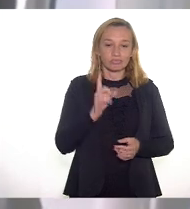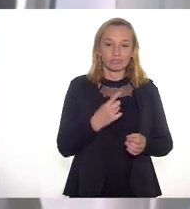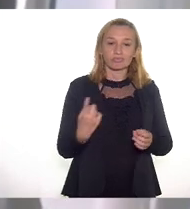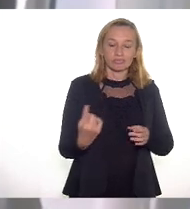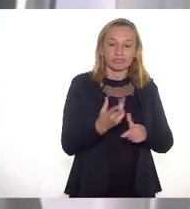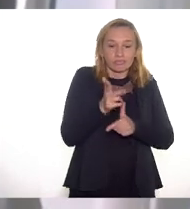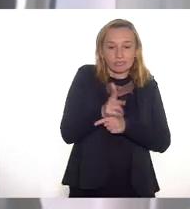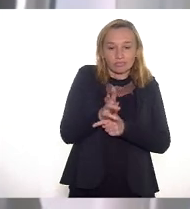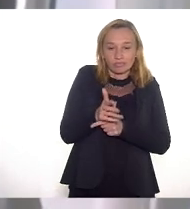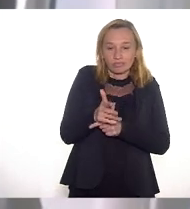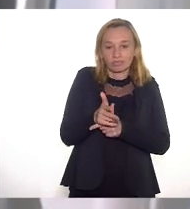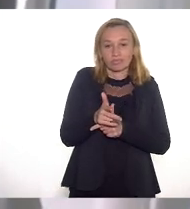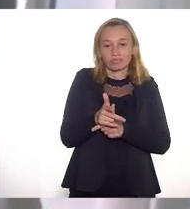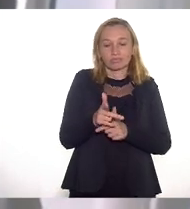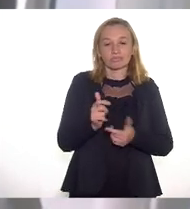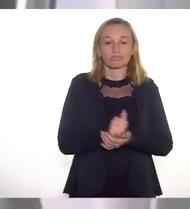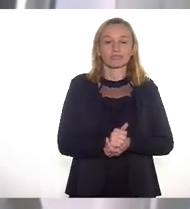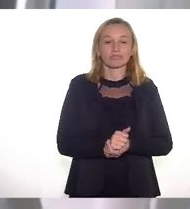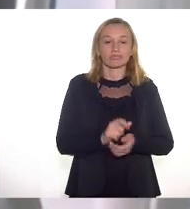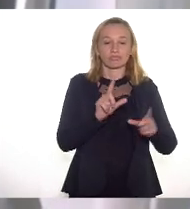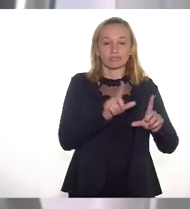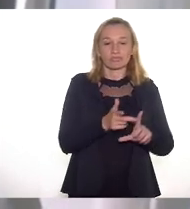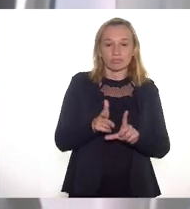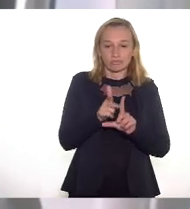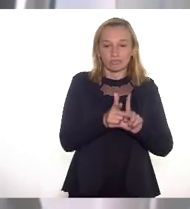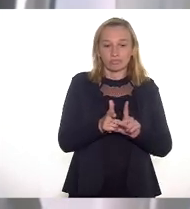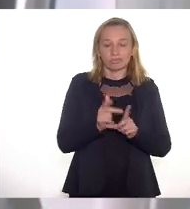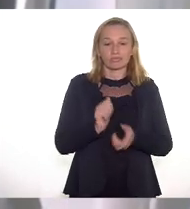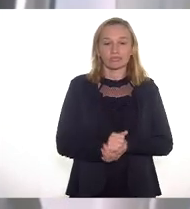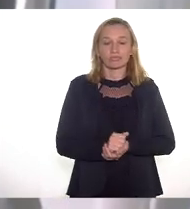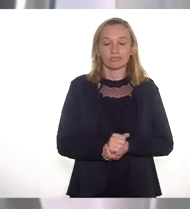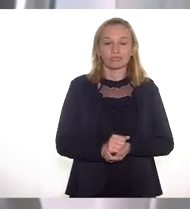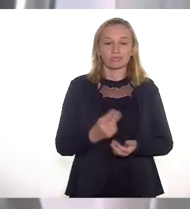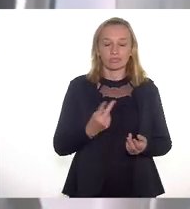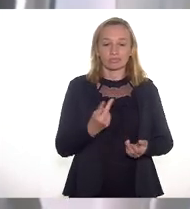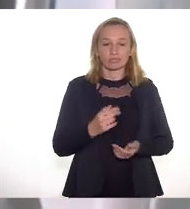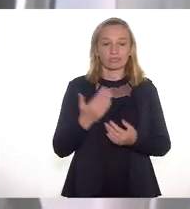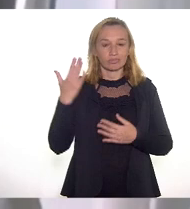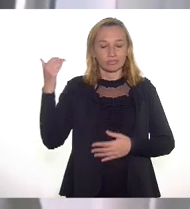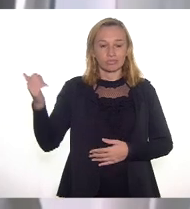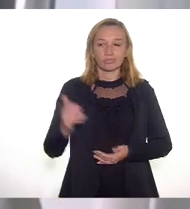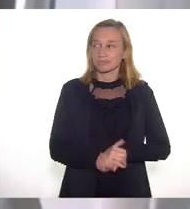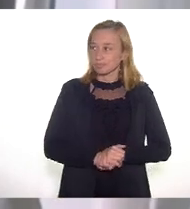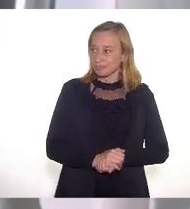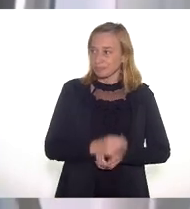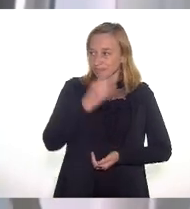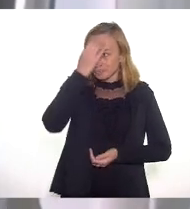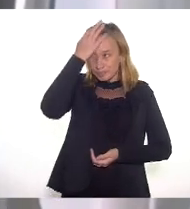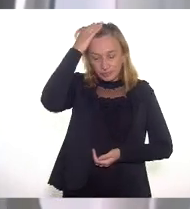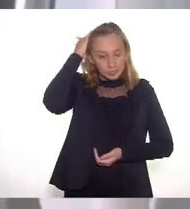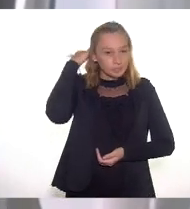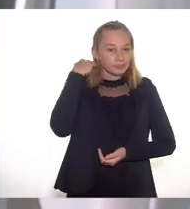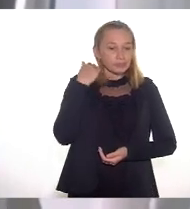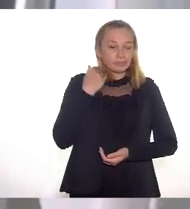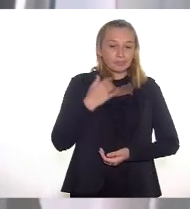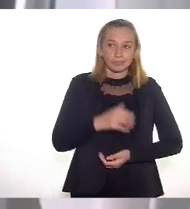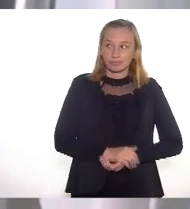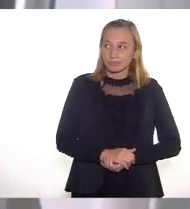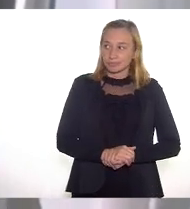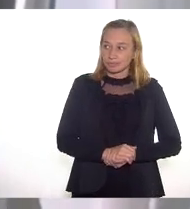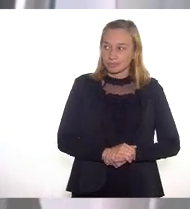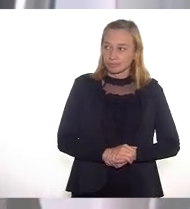virtual em homenagem ao Aldir Blanc e ao Noel Rosa. Isso dito, deputada Marta Rocha, eu